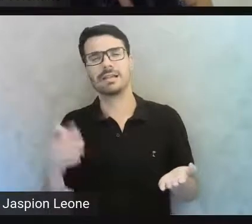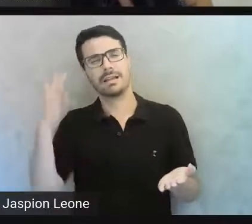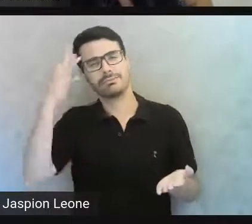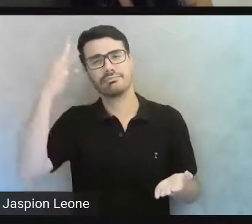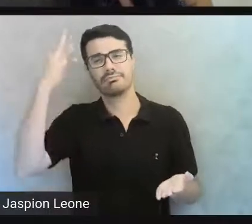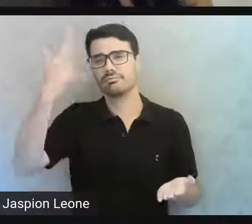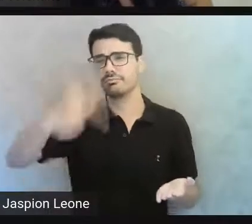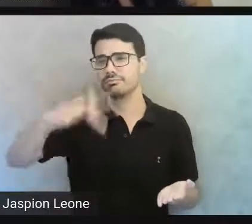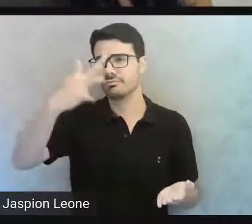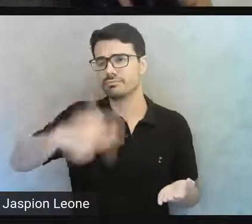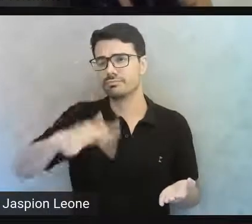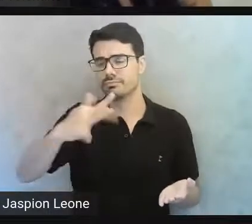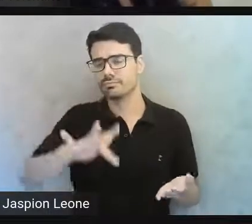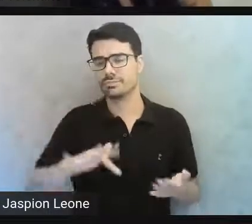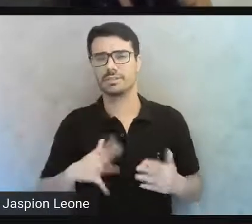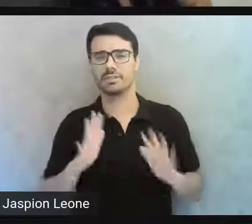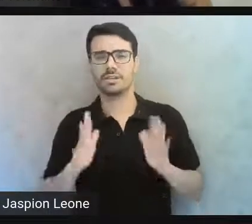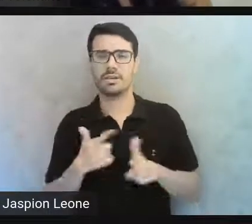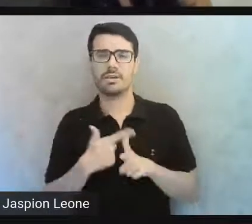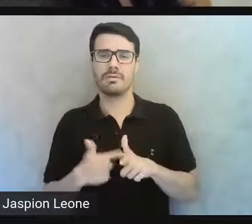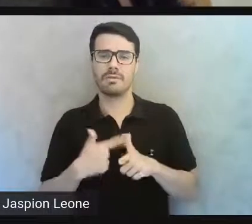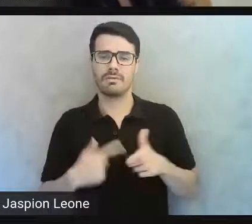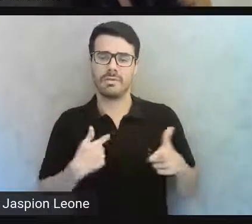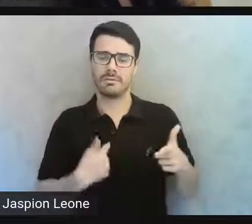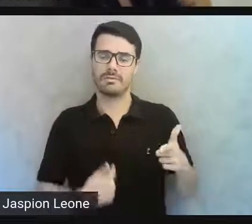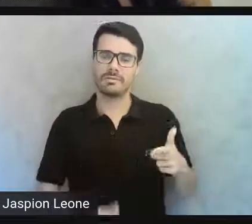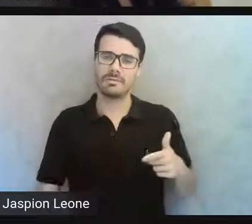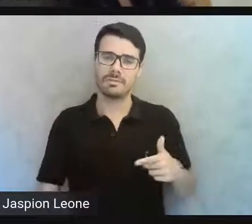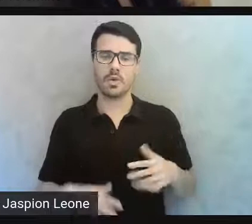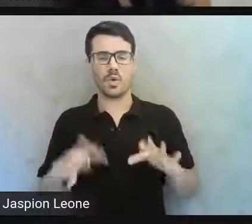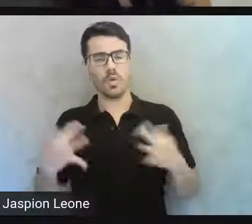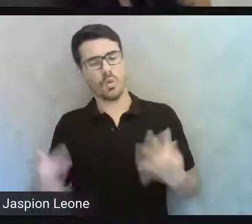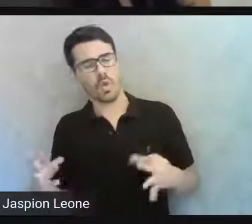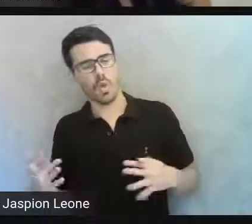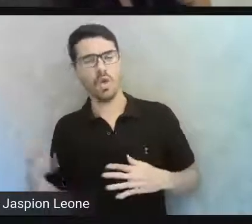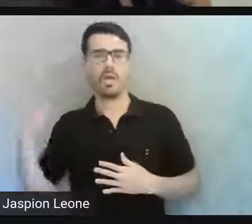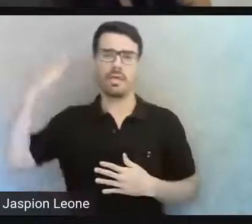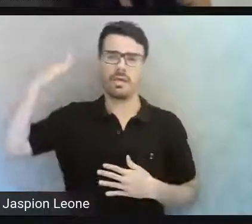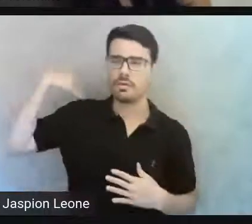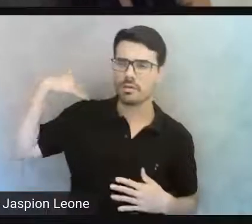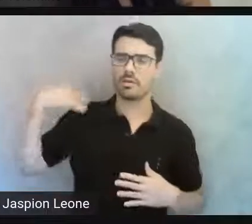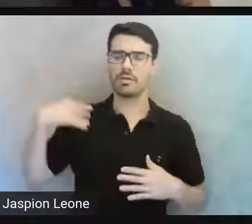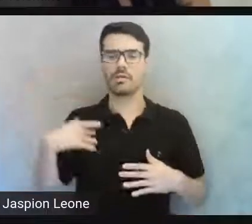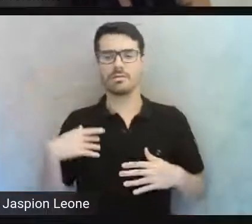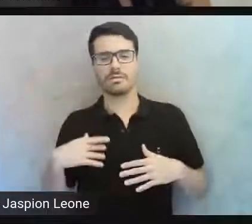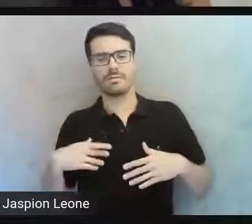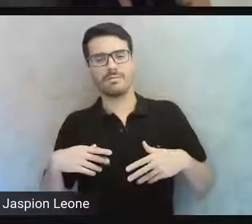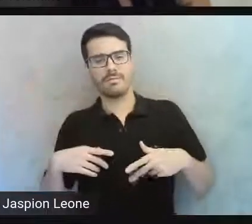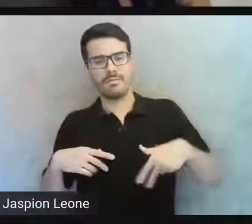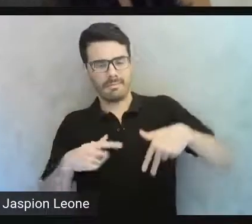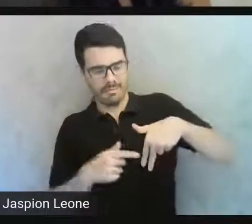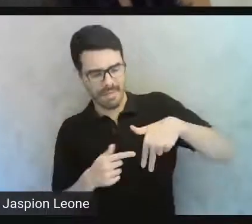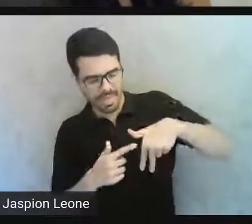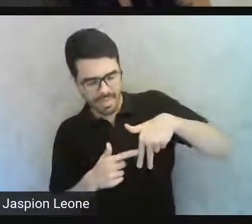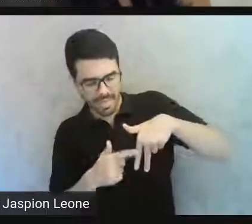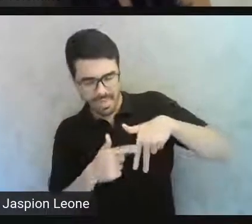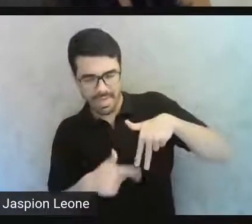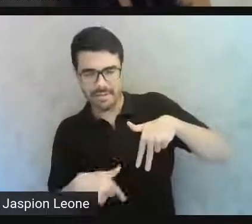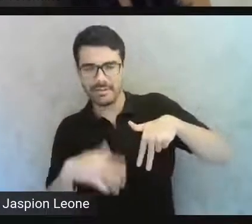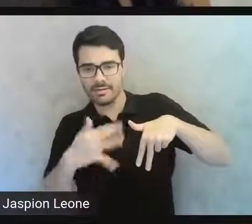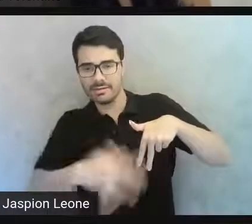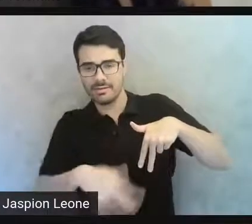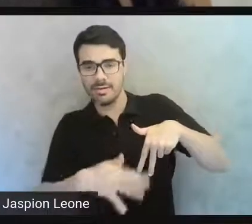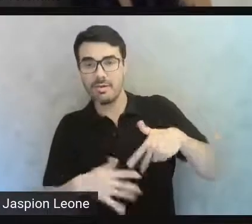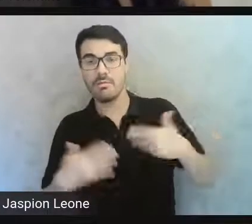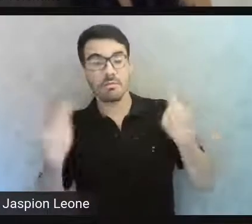já tem problema de estômago, sabe? Dor na coluna, dor nas pernas. É assim, entra num quadro clínico, inclusive,